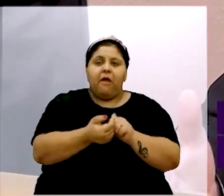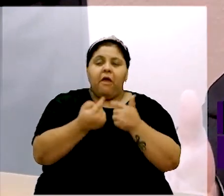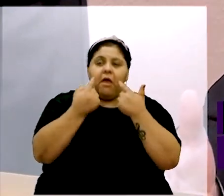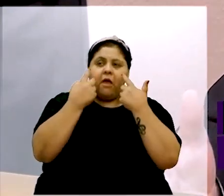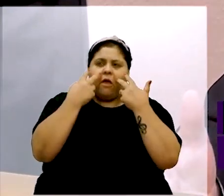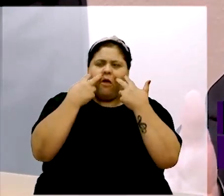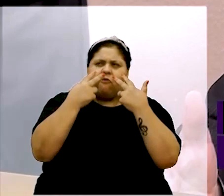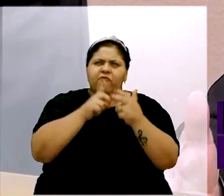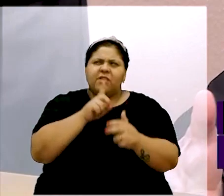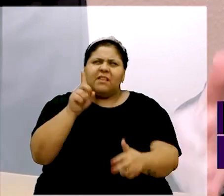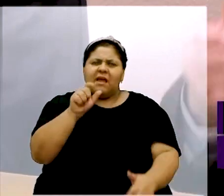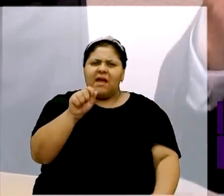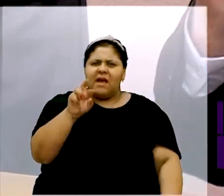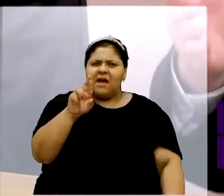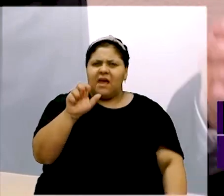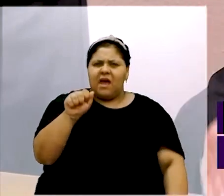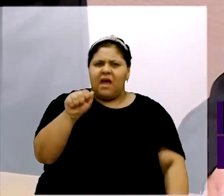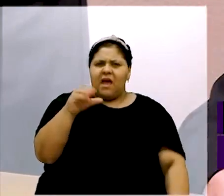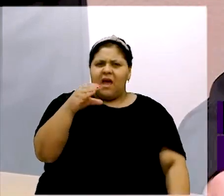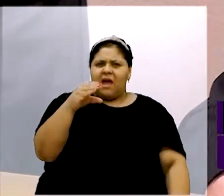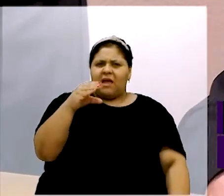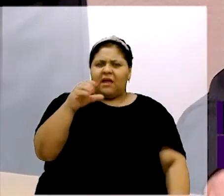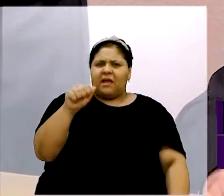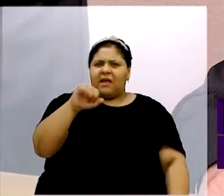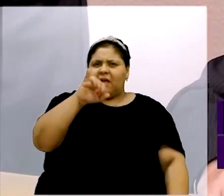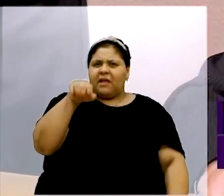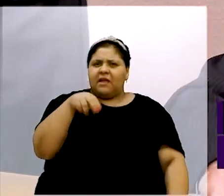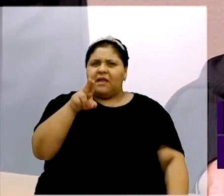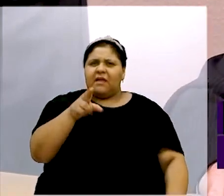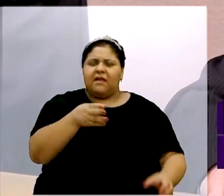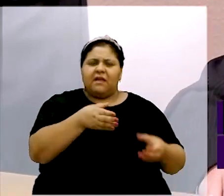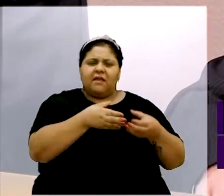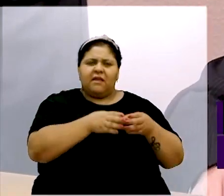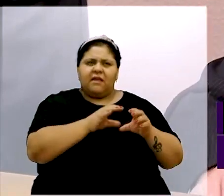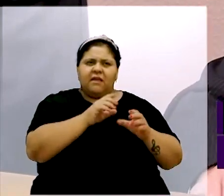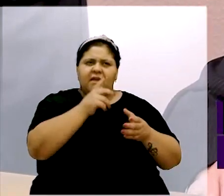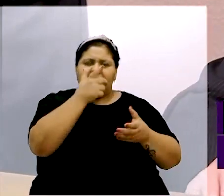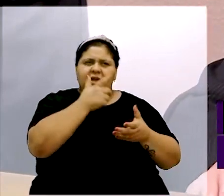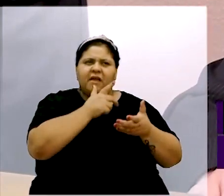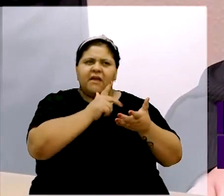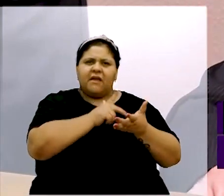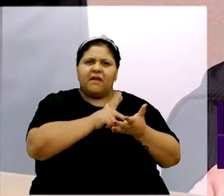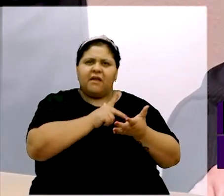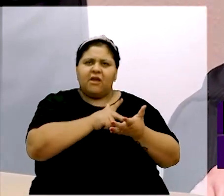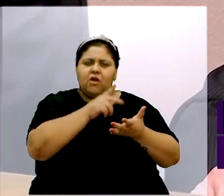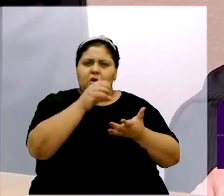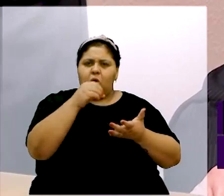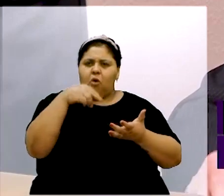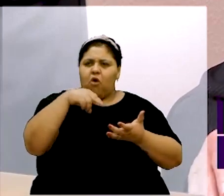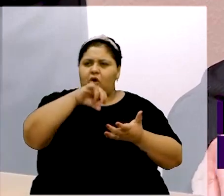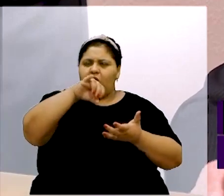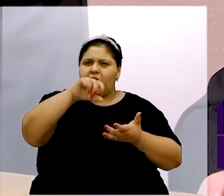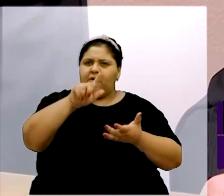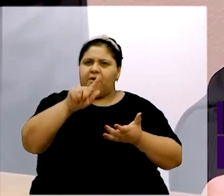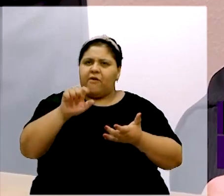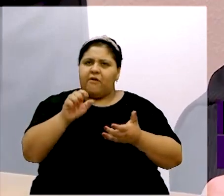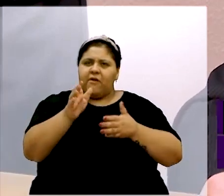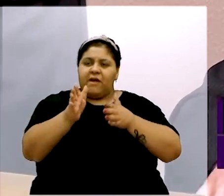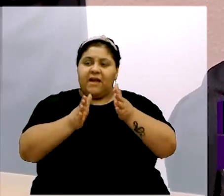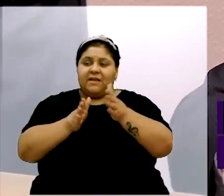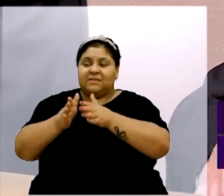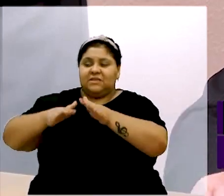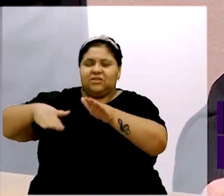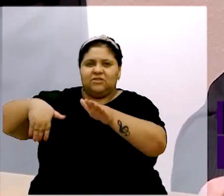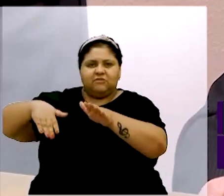em Aracaju, né, de uma associação, lá, e na verdade é uma ONG, né, é Acesso ao Mar.